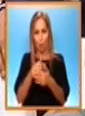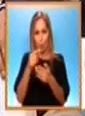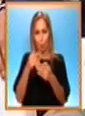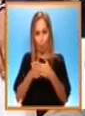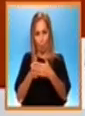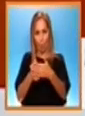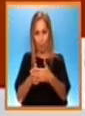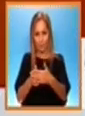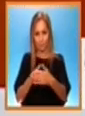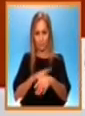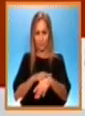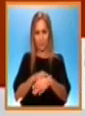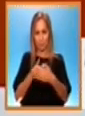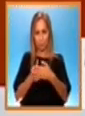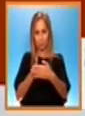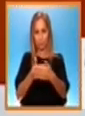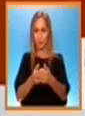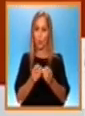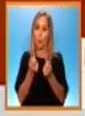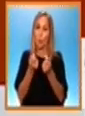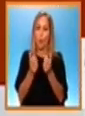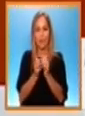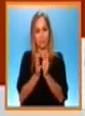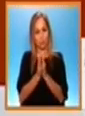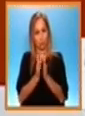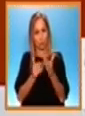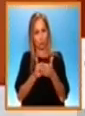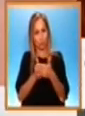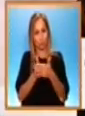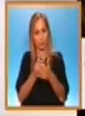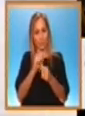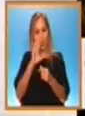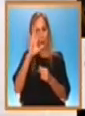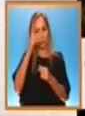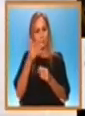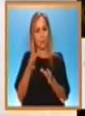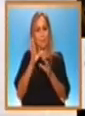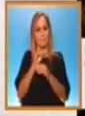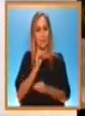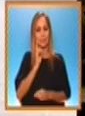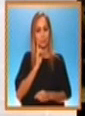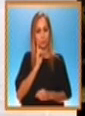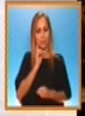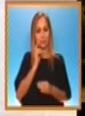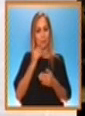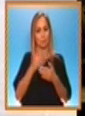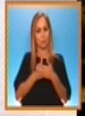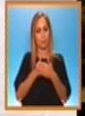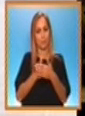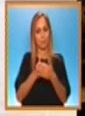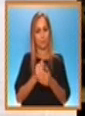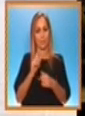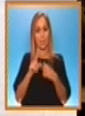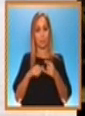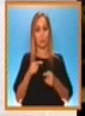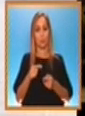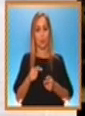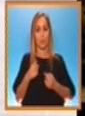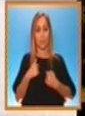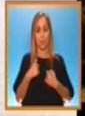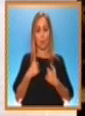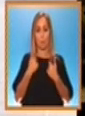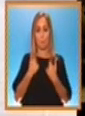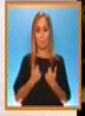Sim, está quase tudo por ordem cronológica e os acontecimentos mais importantes. E depois é tal coisa, estou